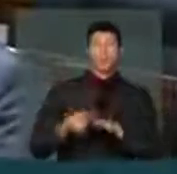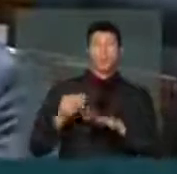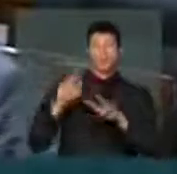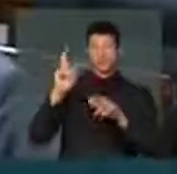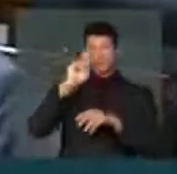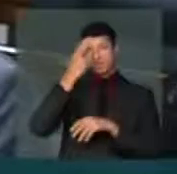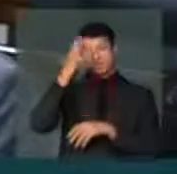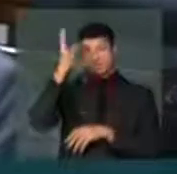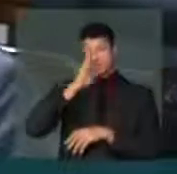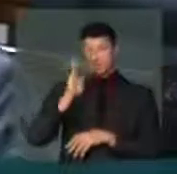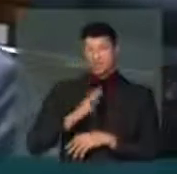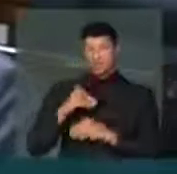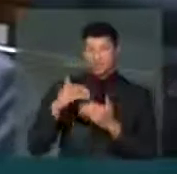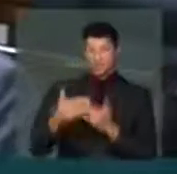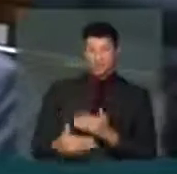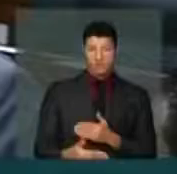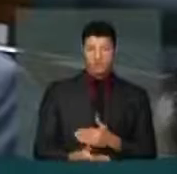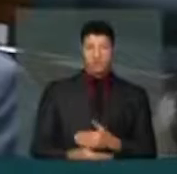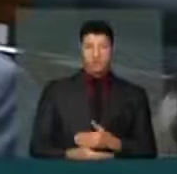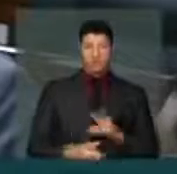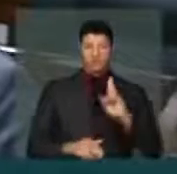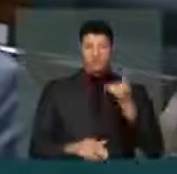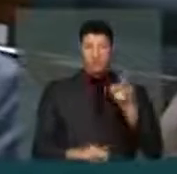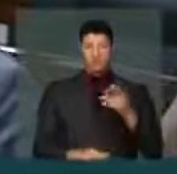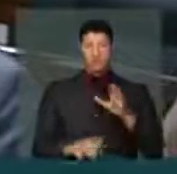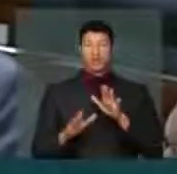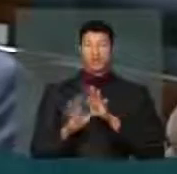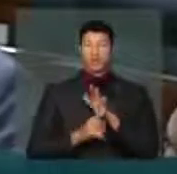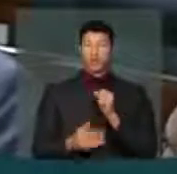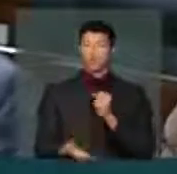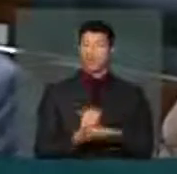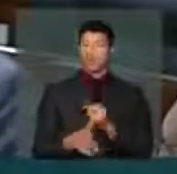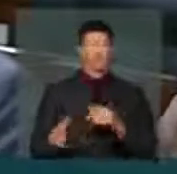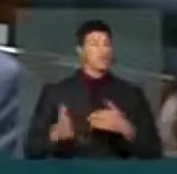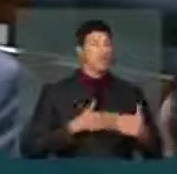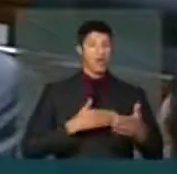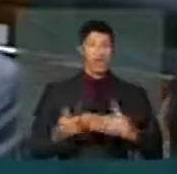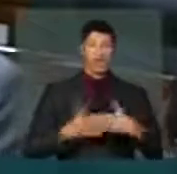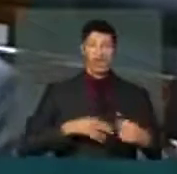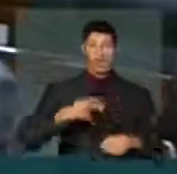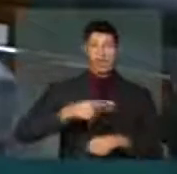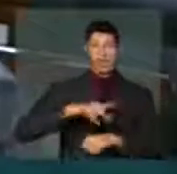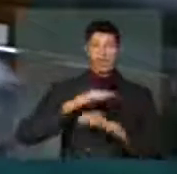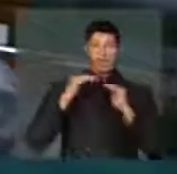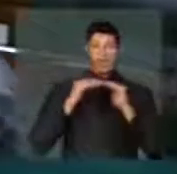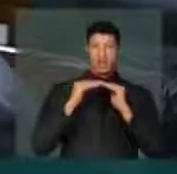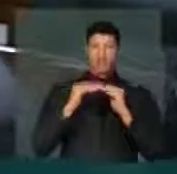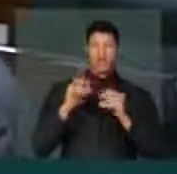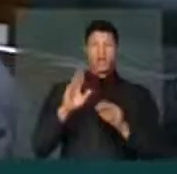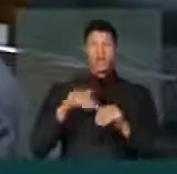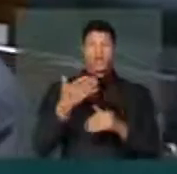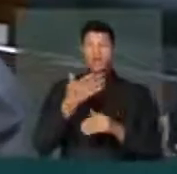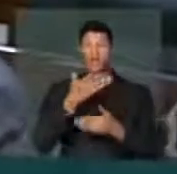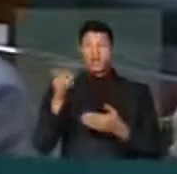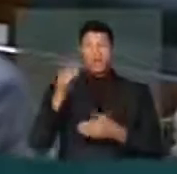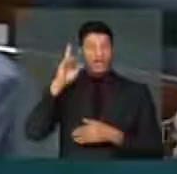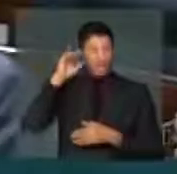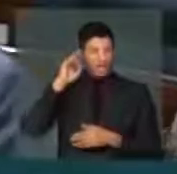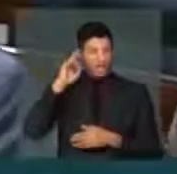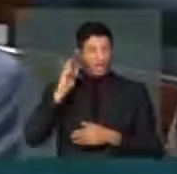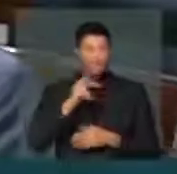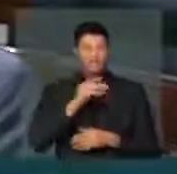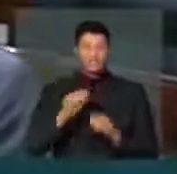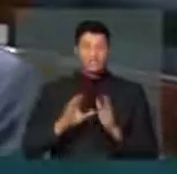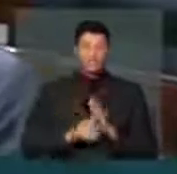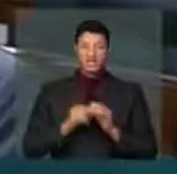do Brasil, da história de qualquer país democrático nesse episódio. Quando a gente ouve a notícia